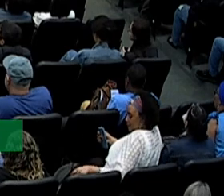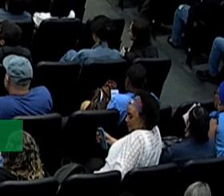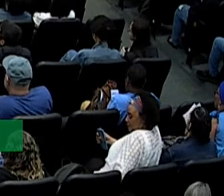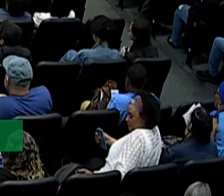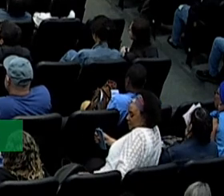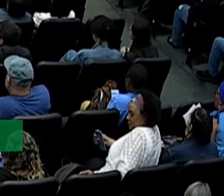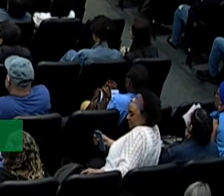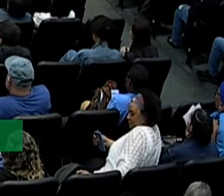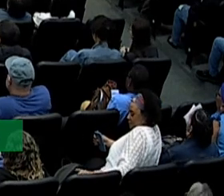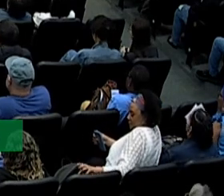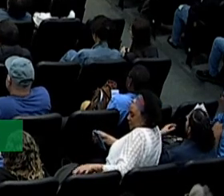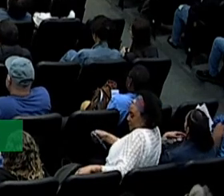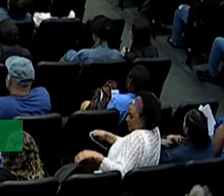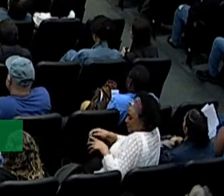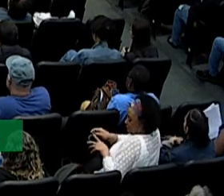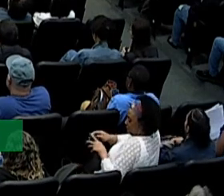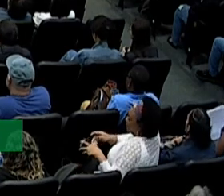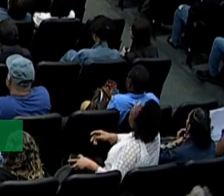vem as emoções.